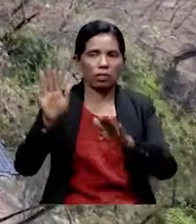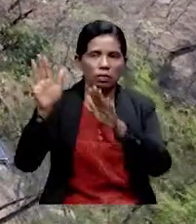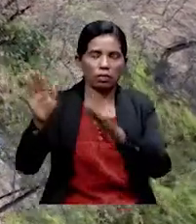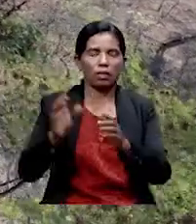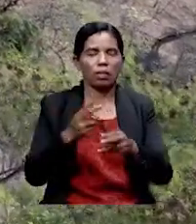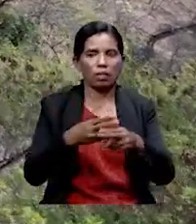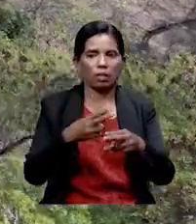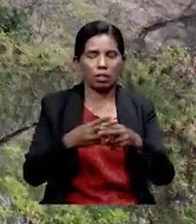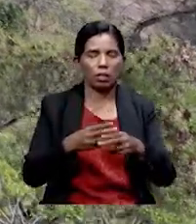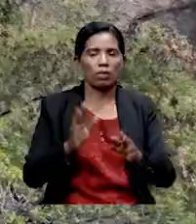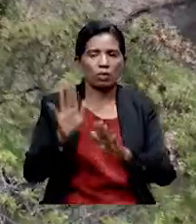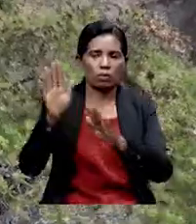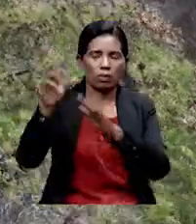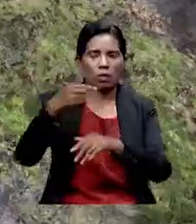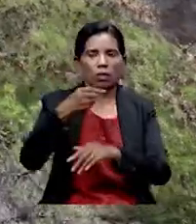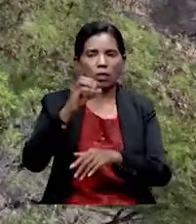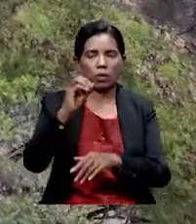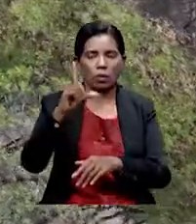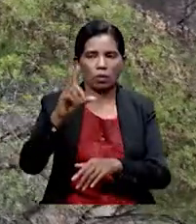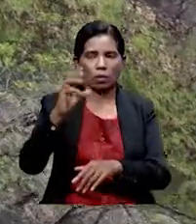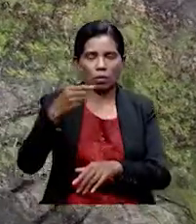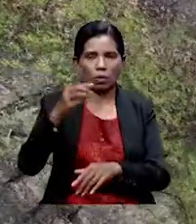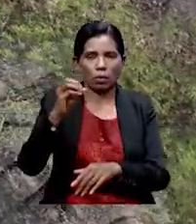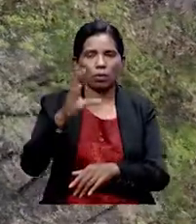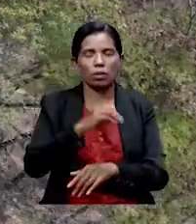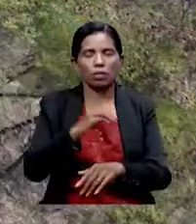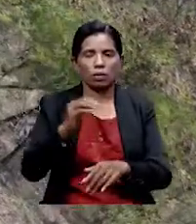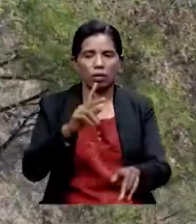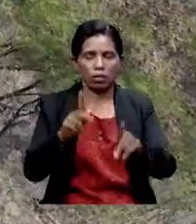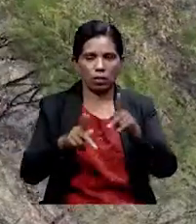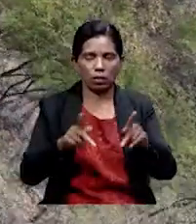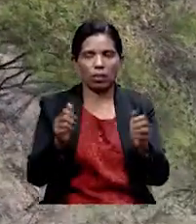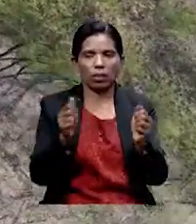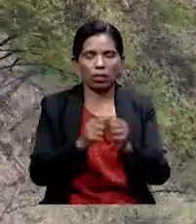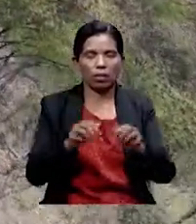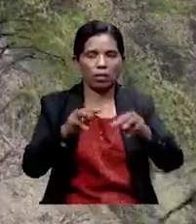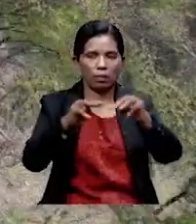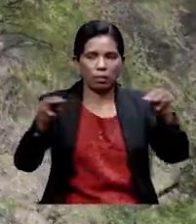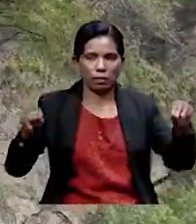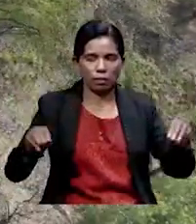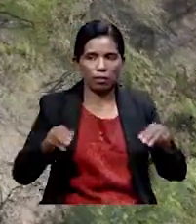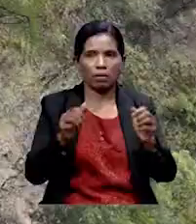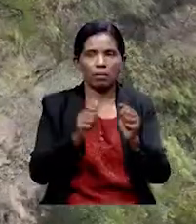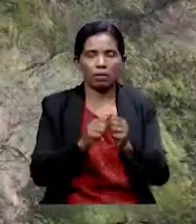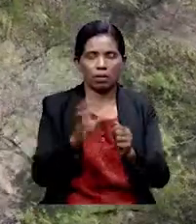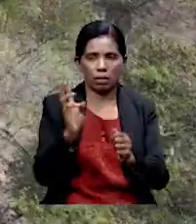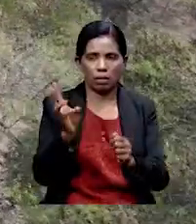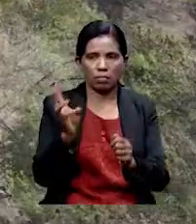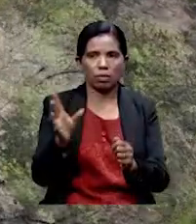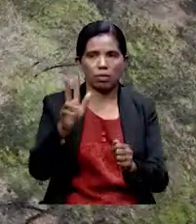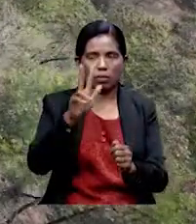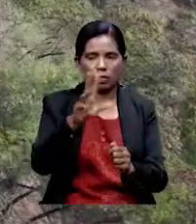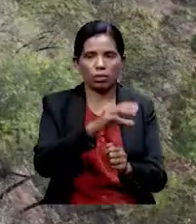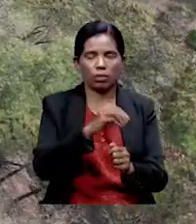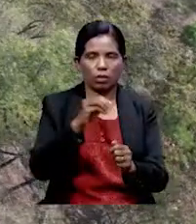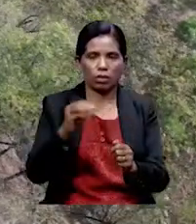narang foho Golgota, no erfating sagrado, nebe honi superfície terreno metro quadrado, rihung ne nulu resin tolu,